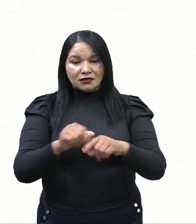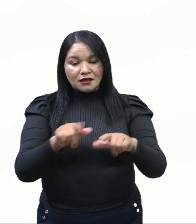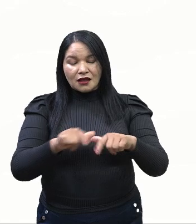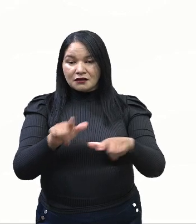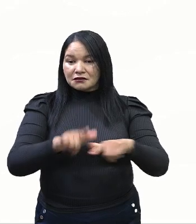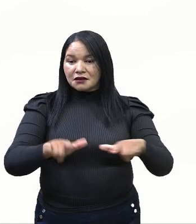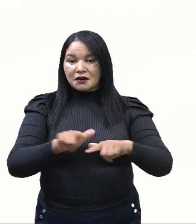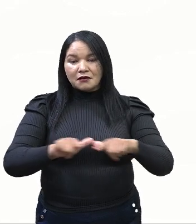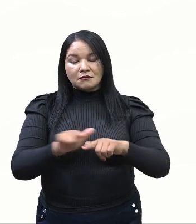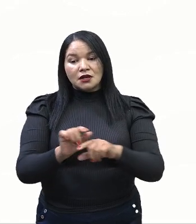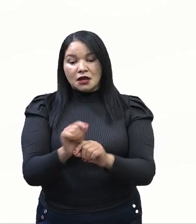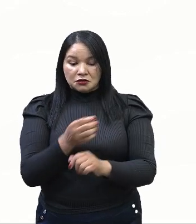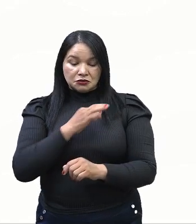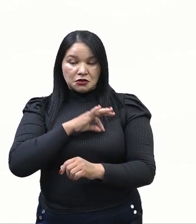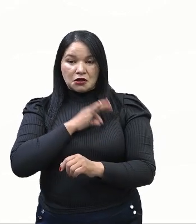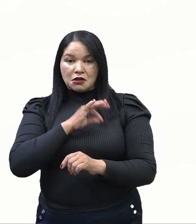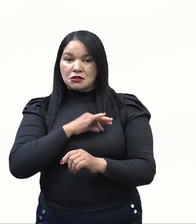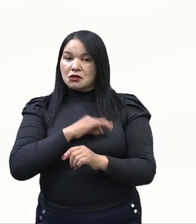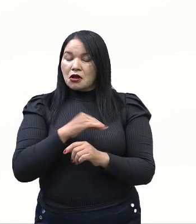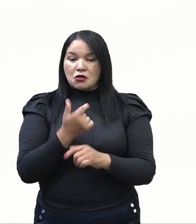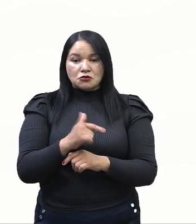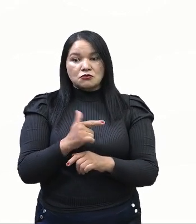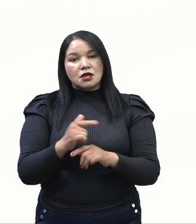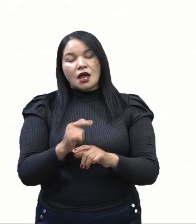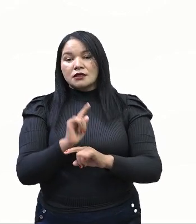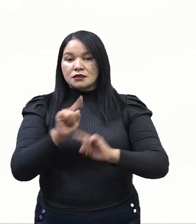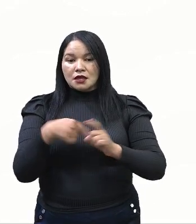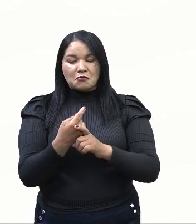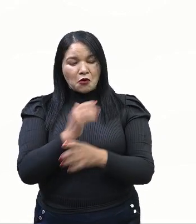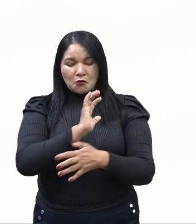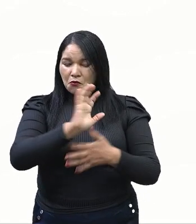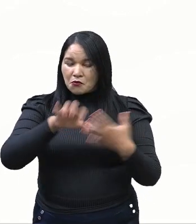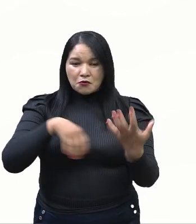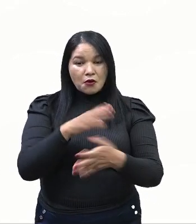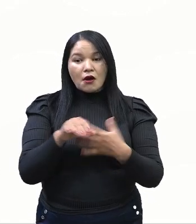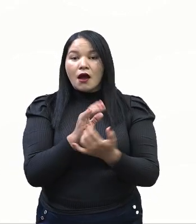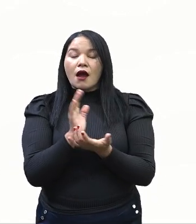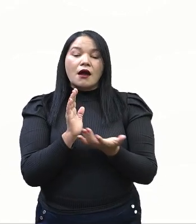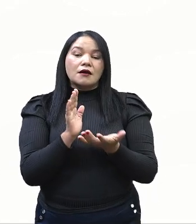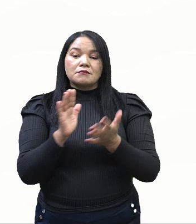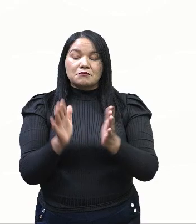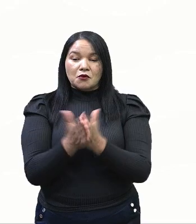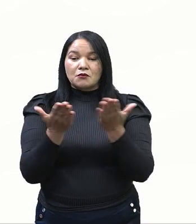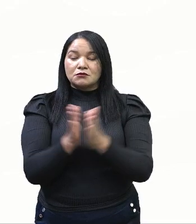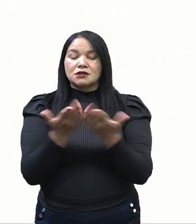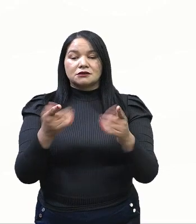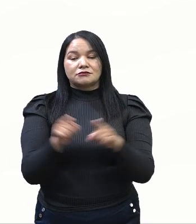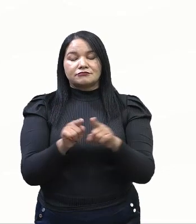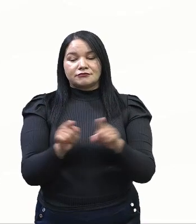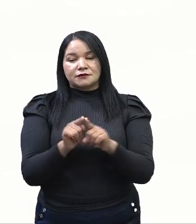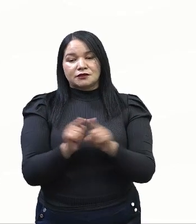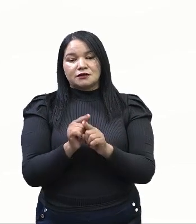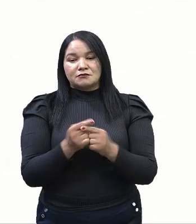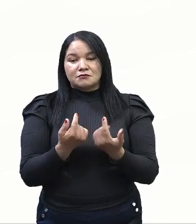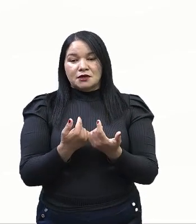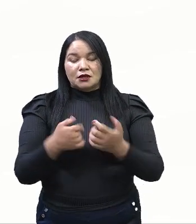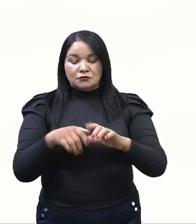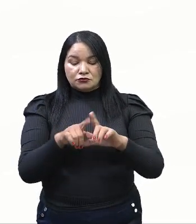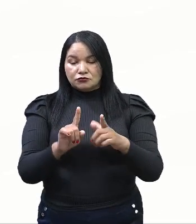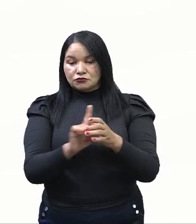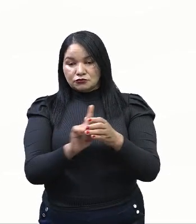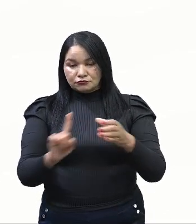um salário. E isso vai gerar uma grande pobreza e marginalização